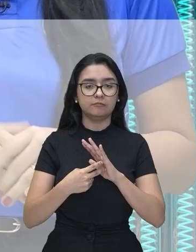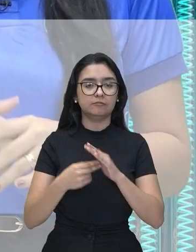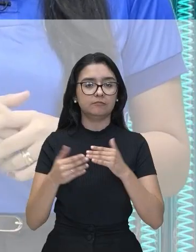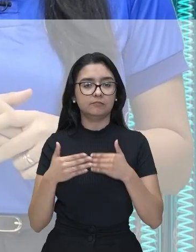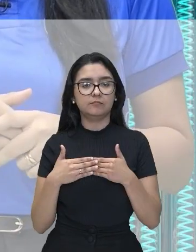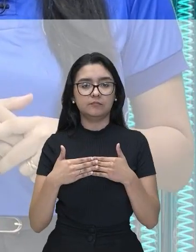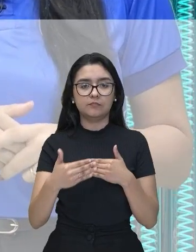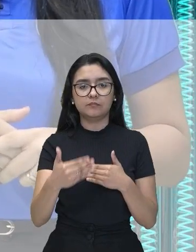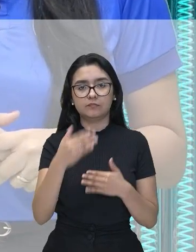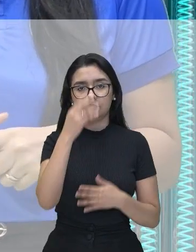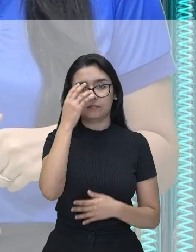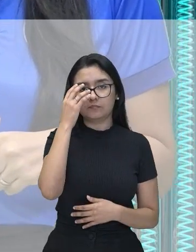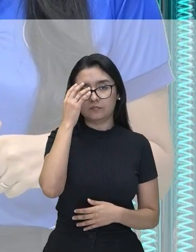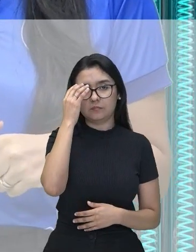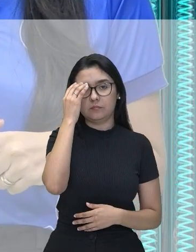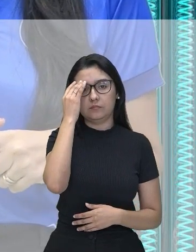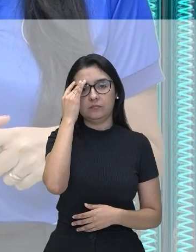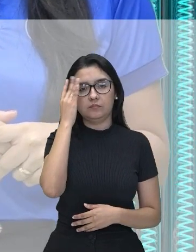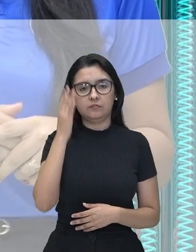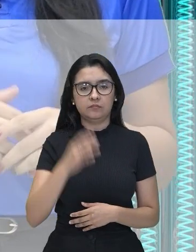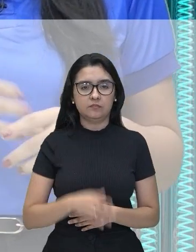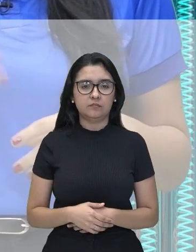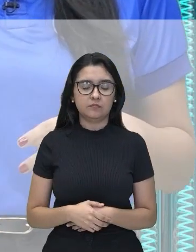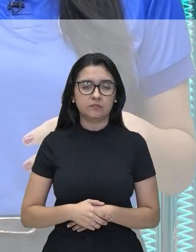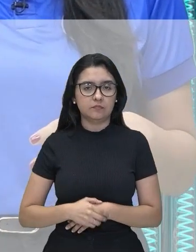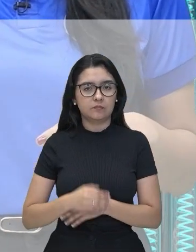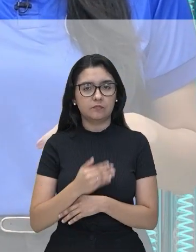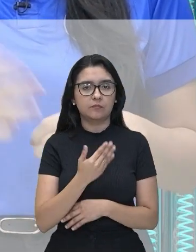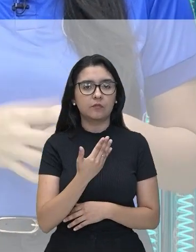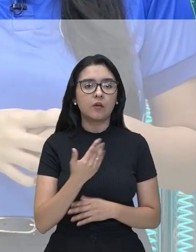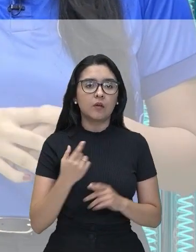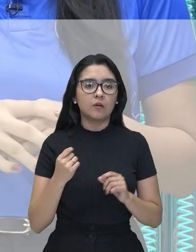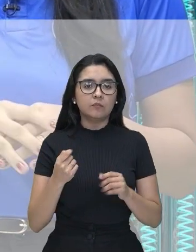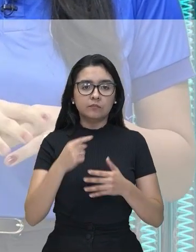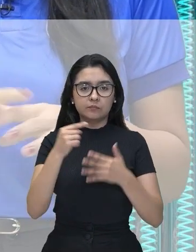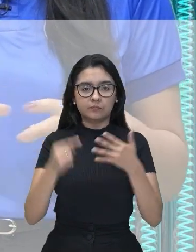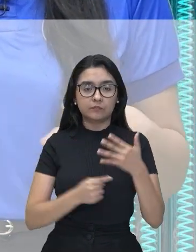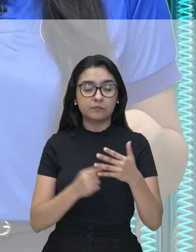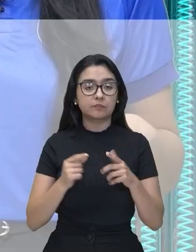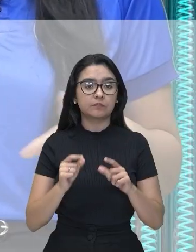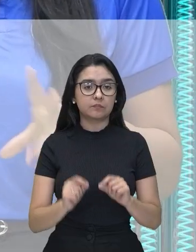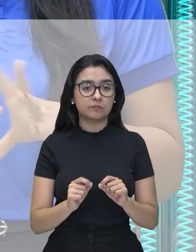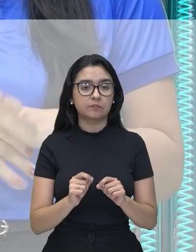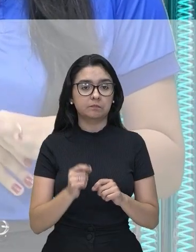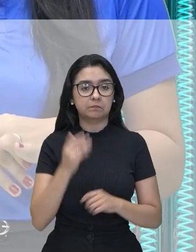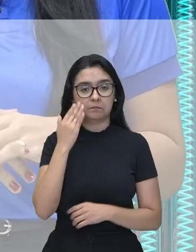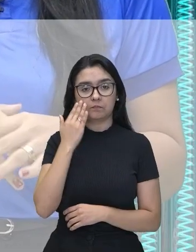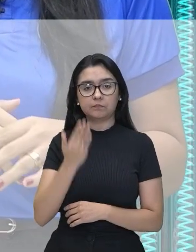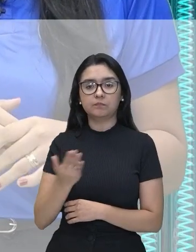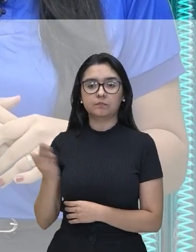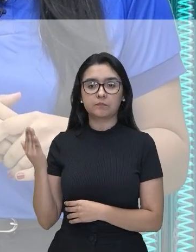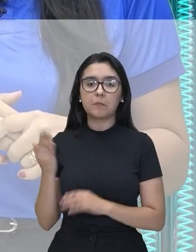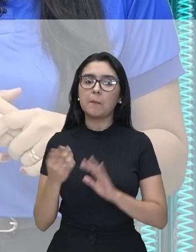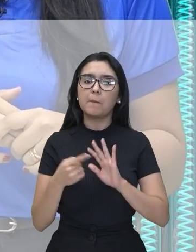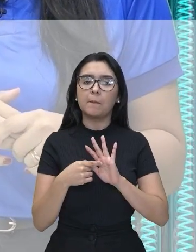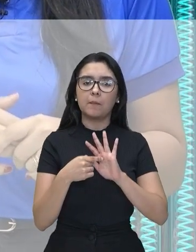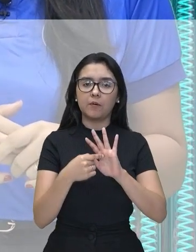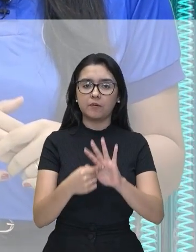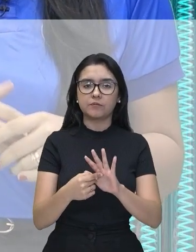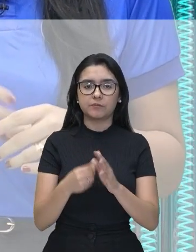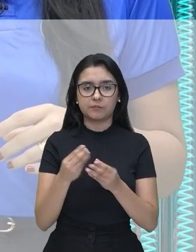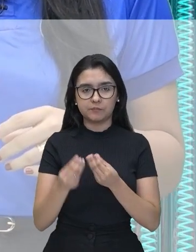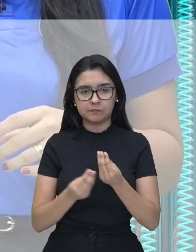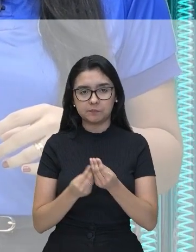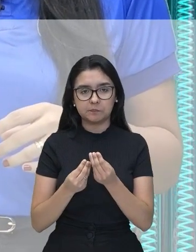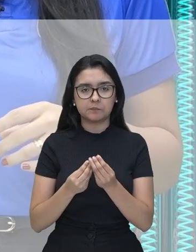adiante para nós vermos mais sobre os sufixos. Temos todos esses aí, né, que indicam o processo.